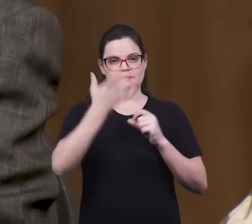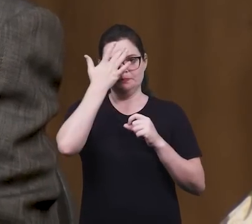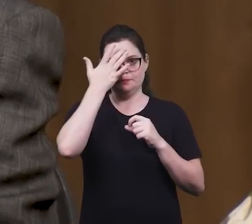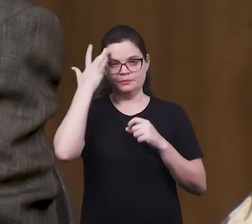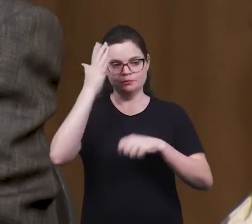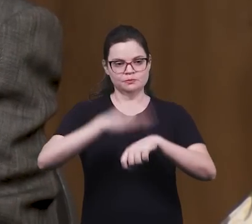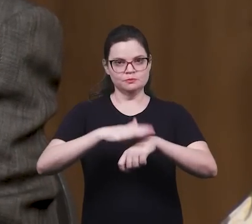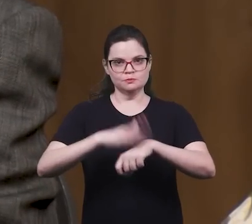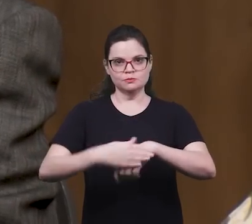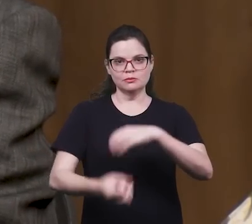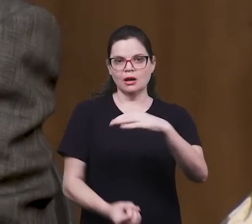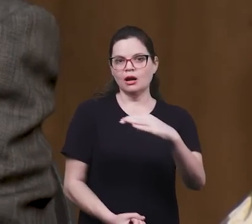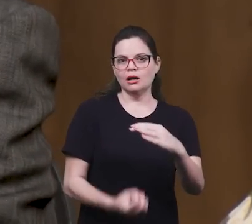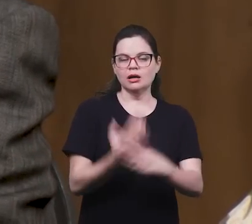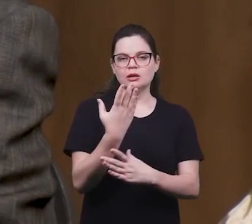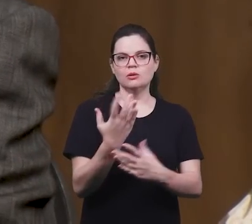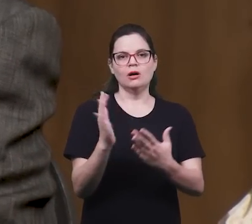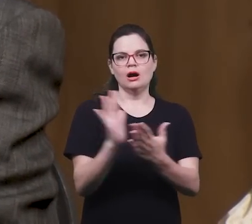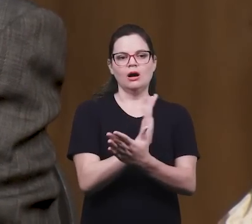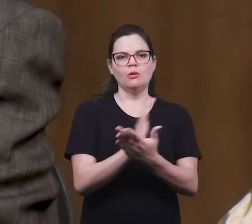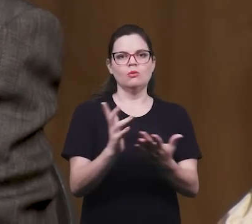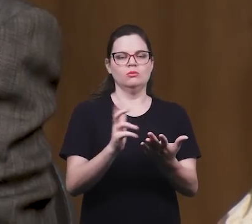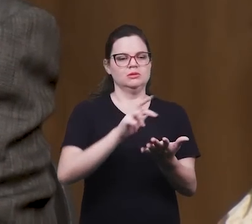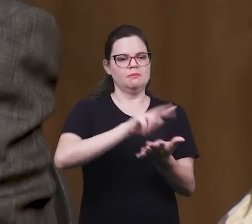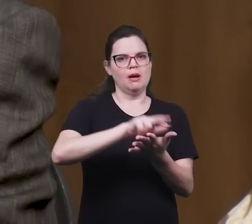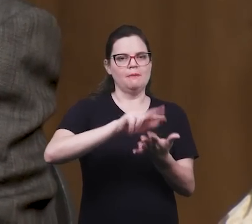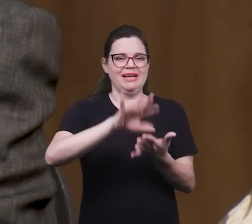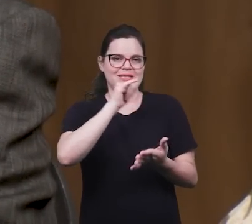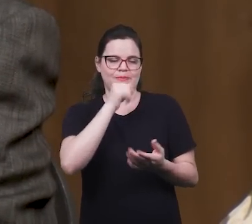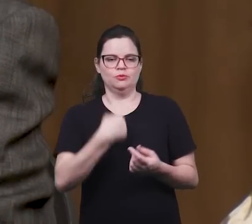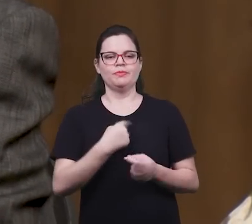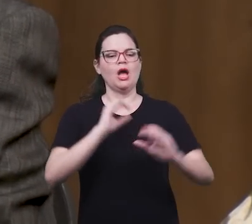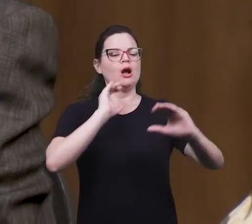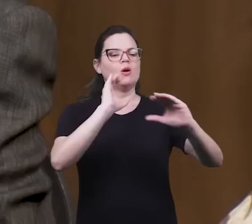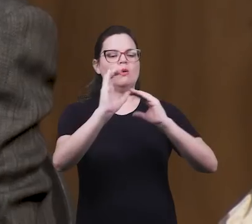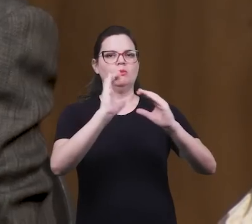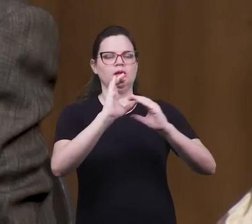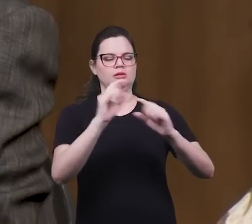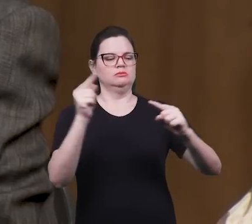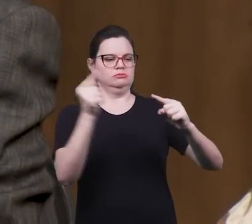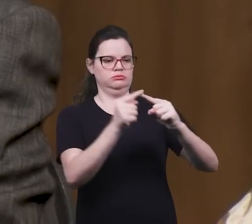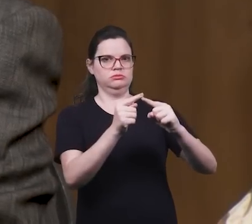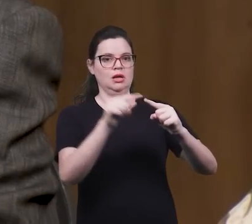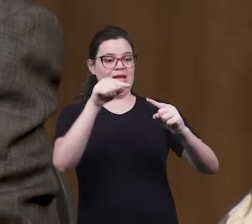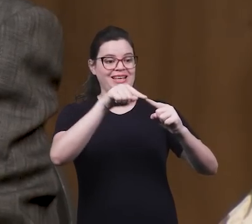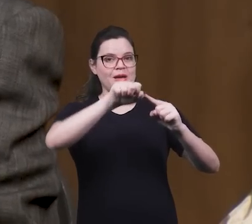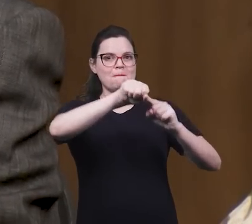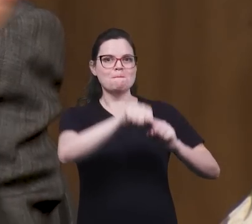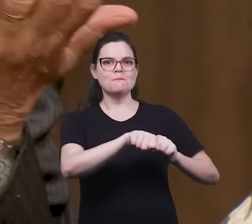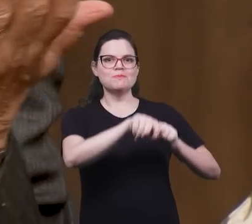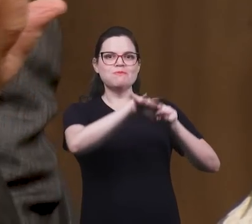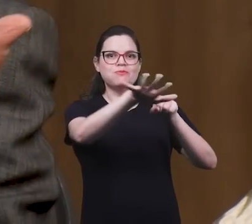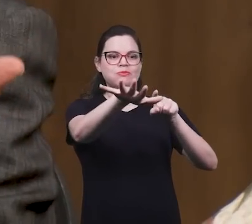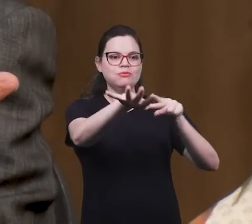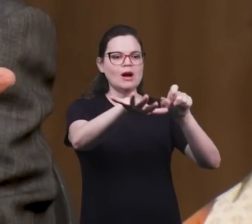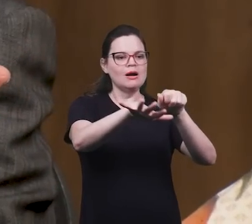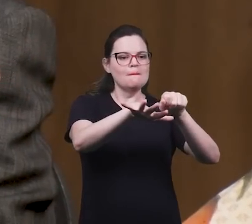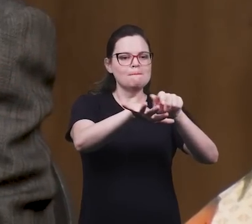criar determinados ramos dentro das comunicações. Essas pessoas se tornaram pessoas de grande